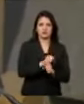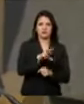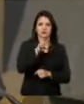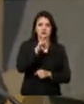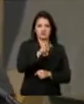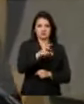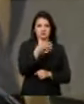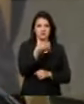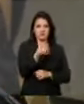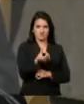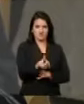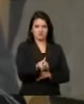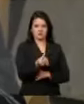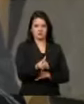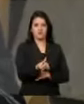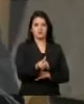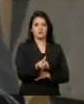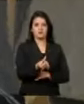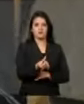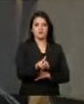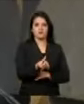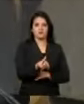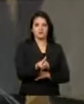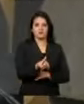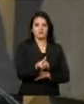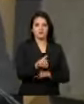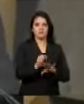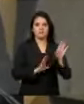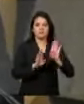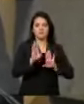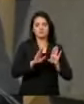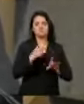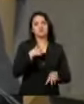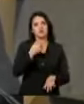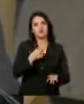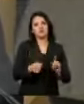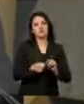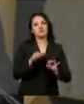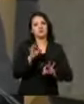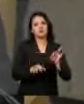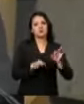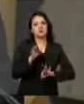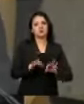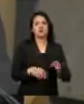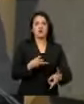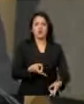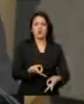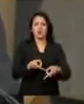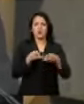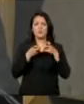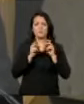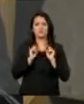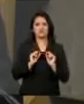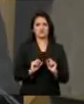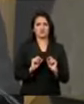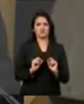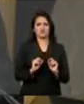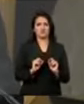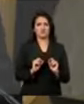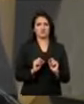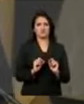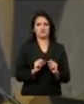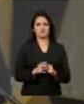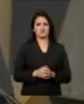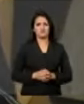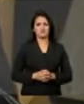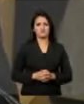56ª legislatura. Faço justiça, observando que, nada obstante estranha